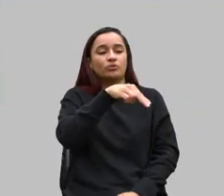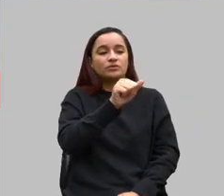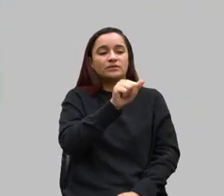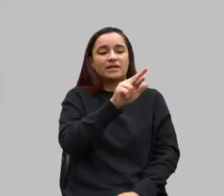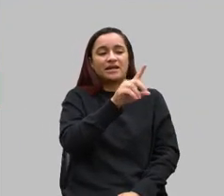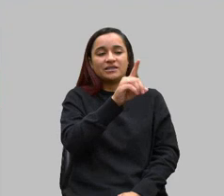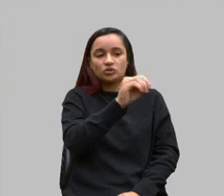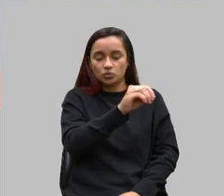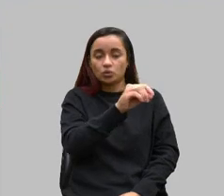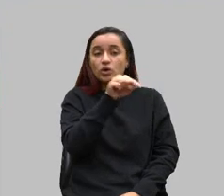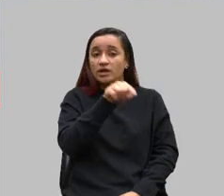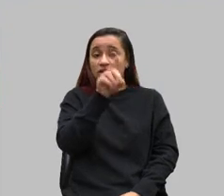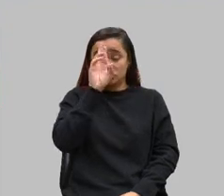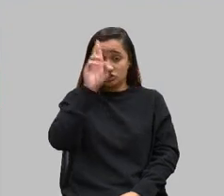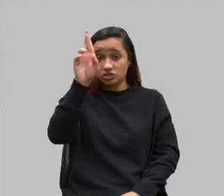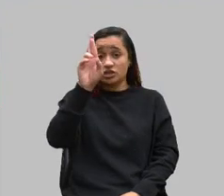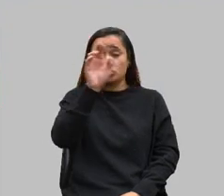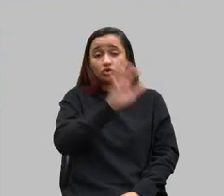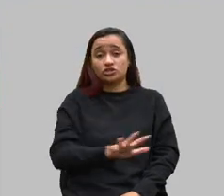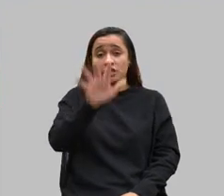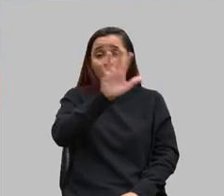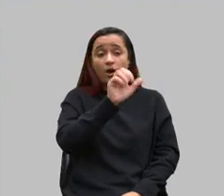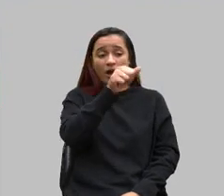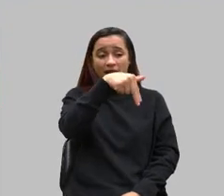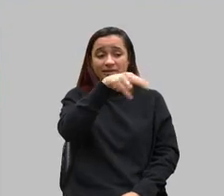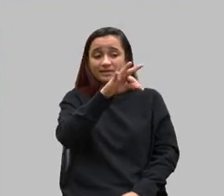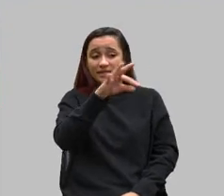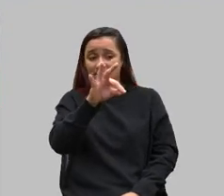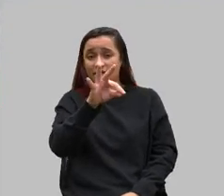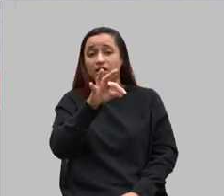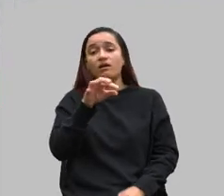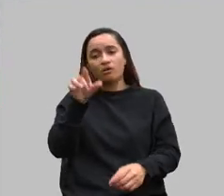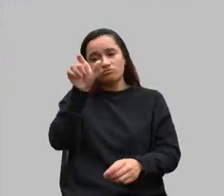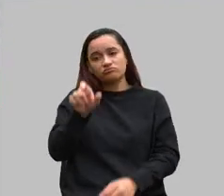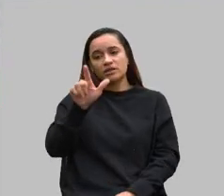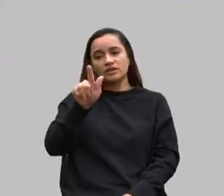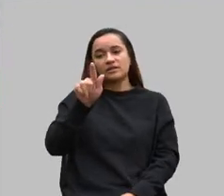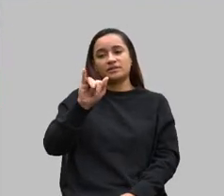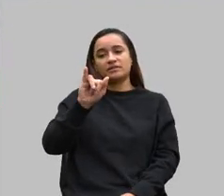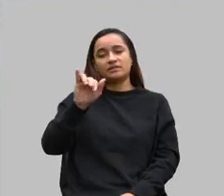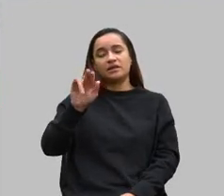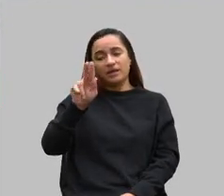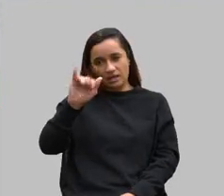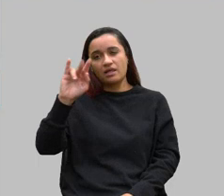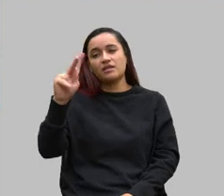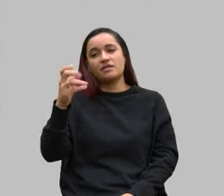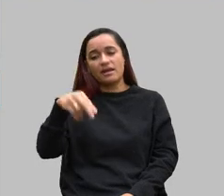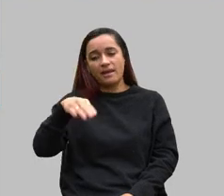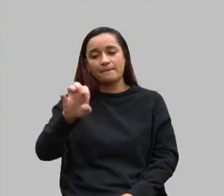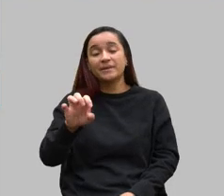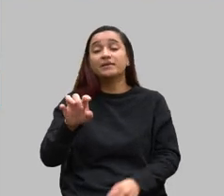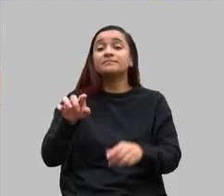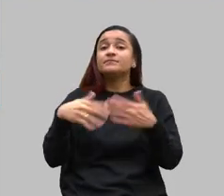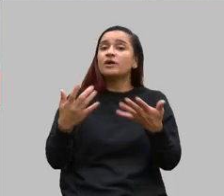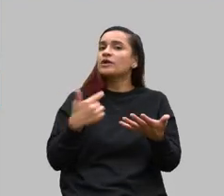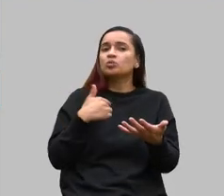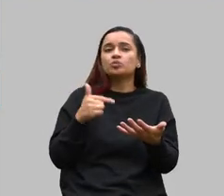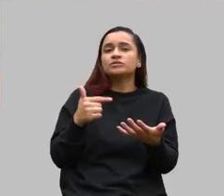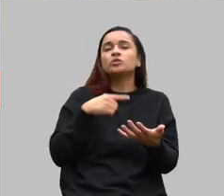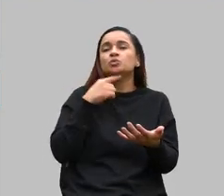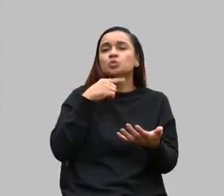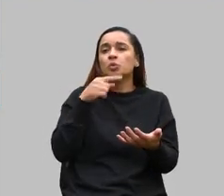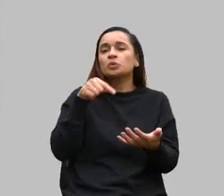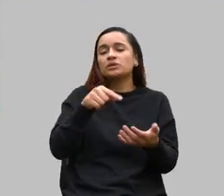substituto da ntt Guilherme T fundamental a presença de vocês aqui hoje né eu não tenho dúvida que engrandece o nosso